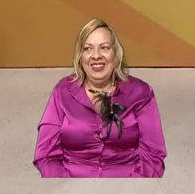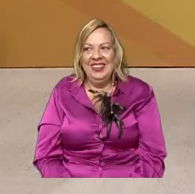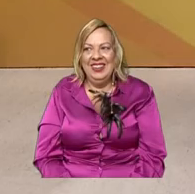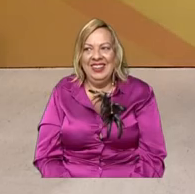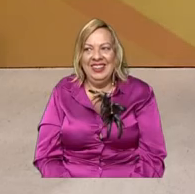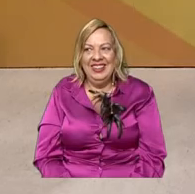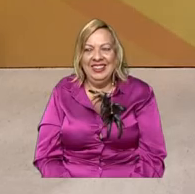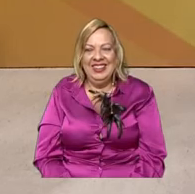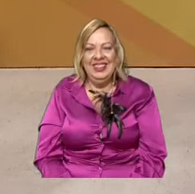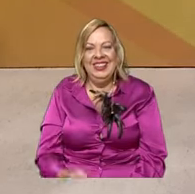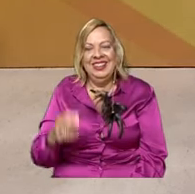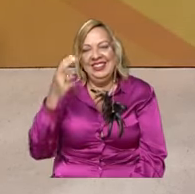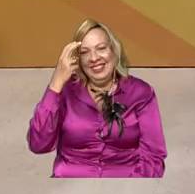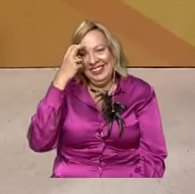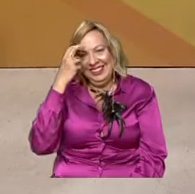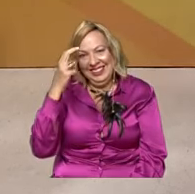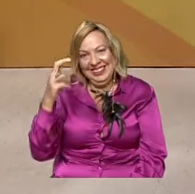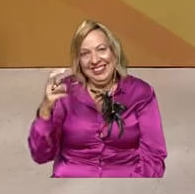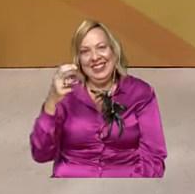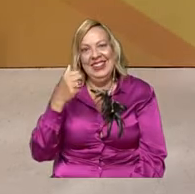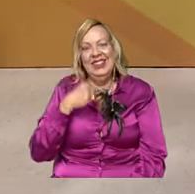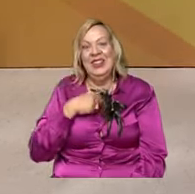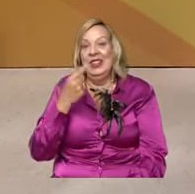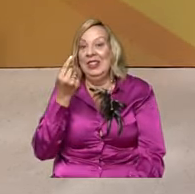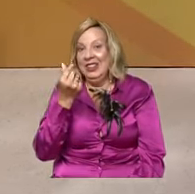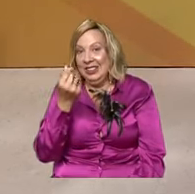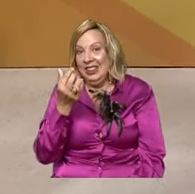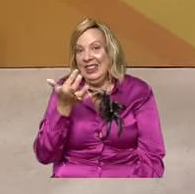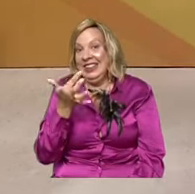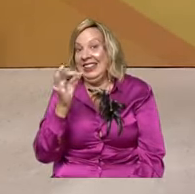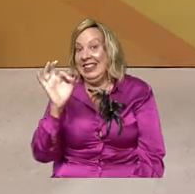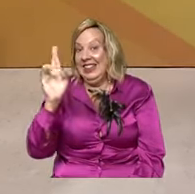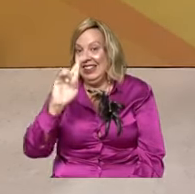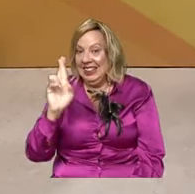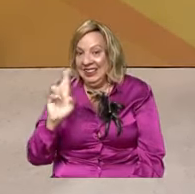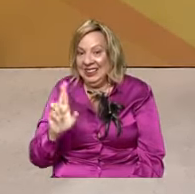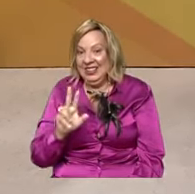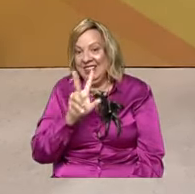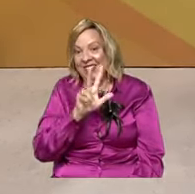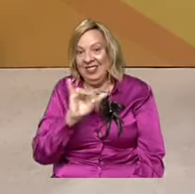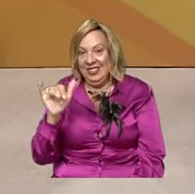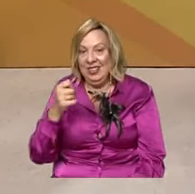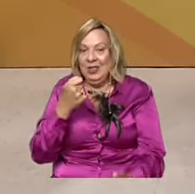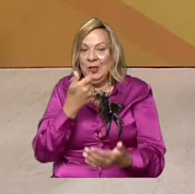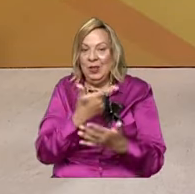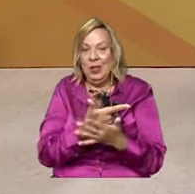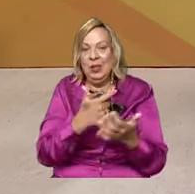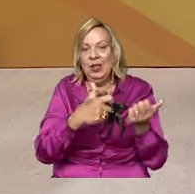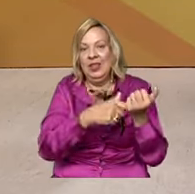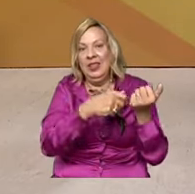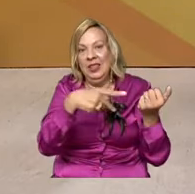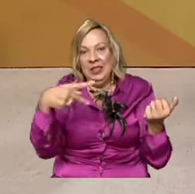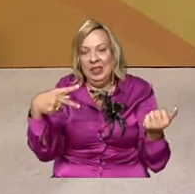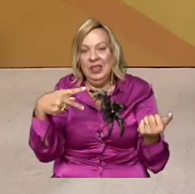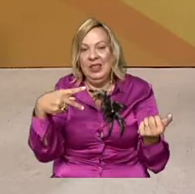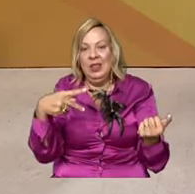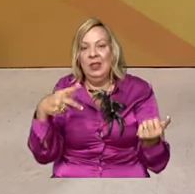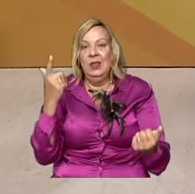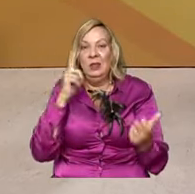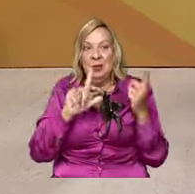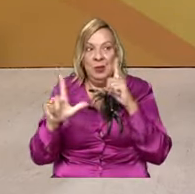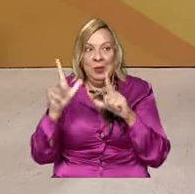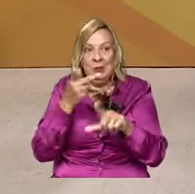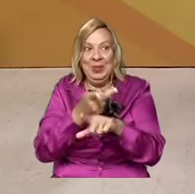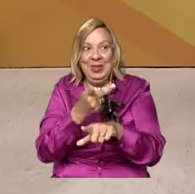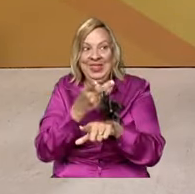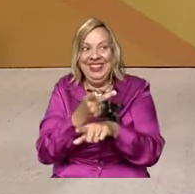Ó, inteligência da mamãe. A gente vai pegar esses 10, vai adquirir o Caju Cap e vai concorrer aos prêmios.